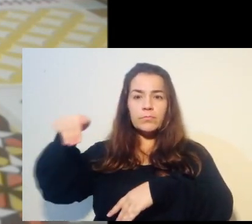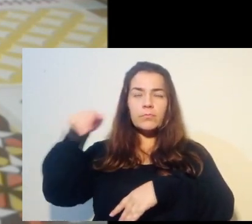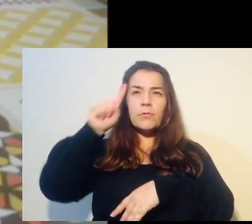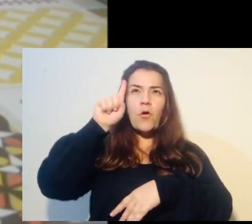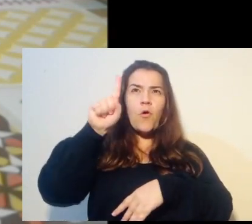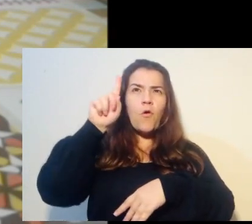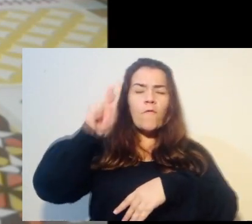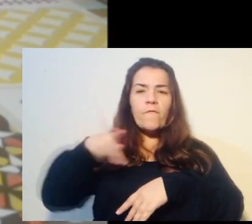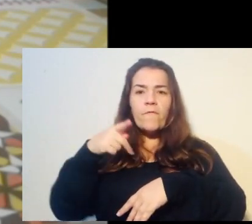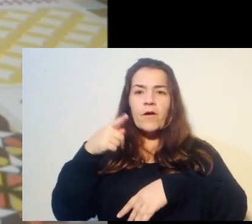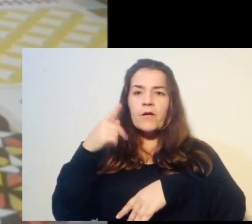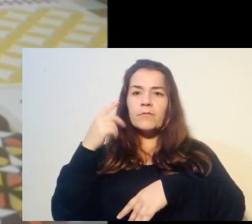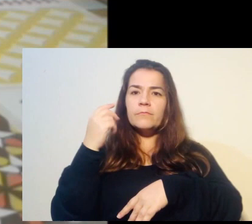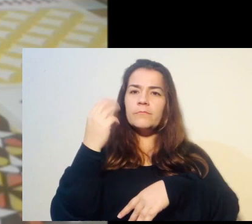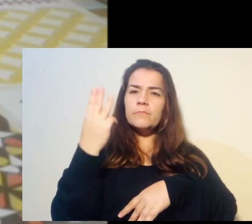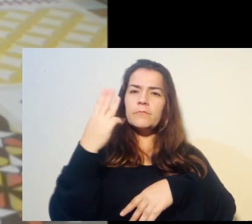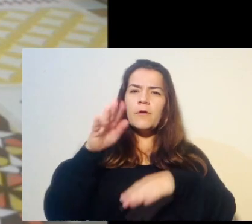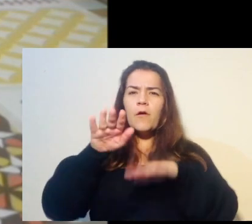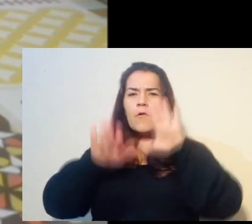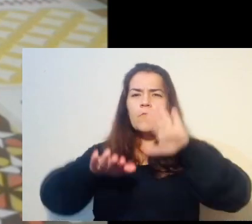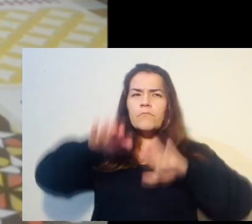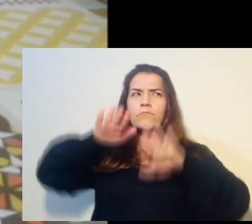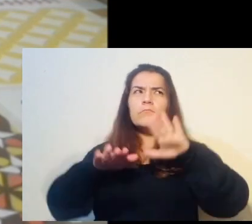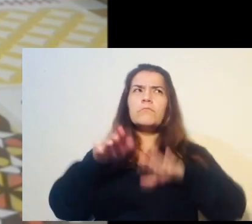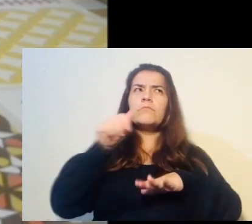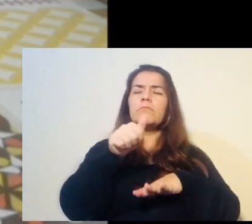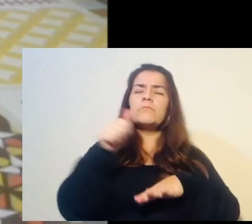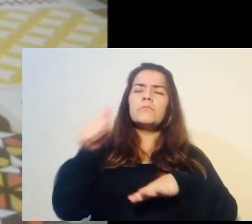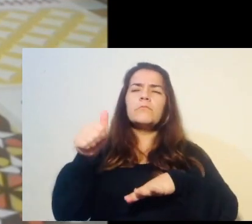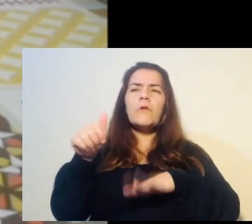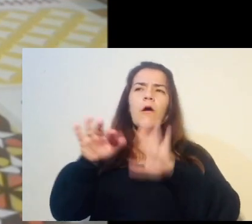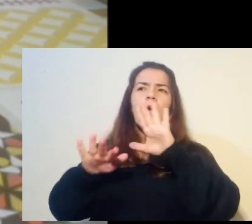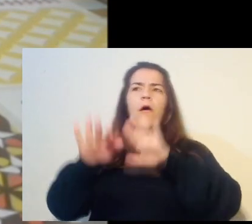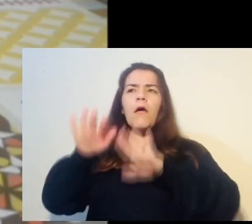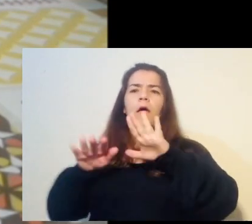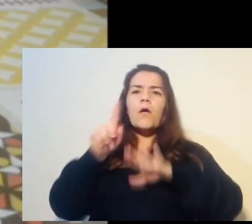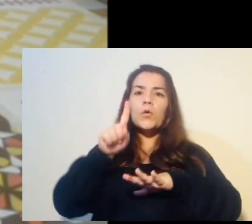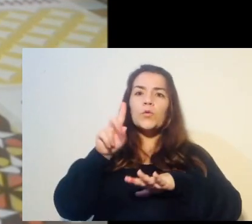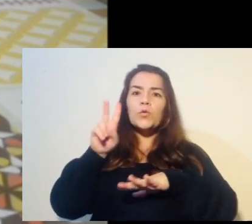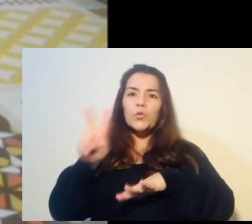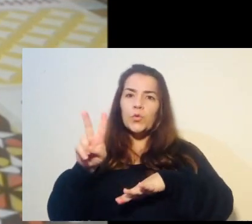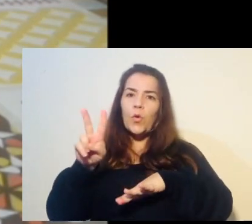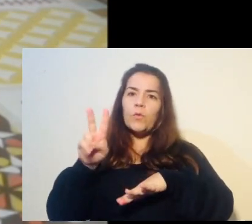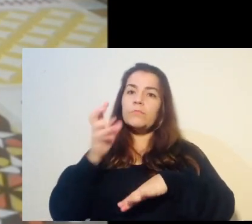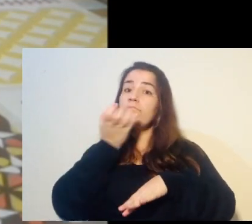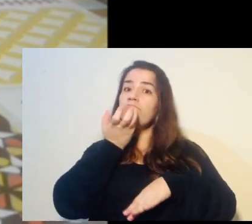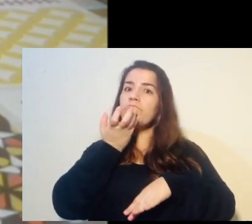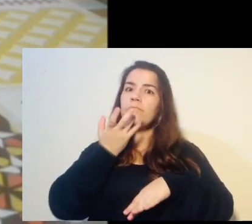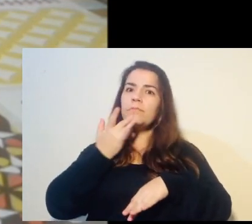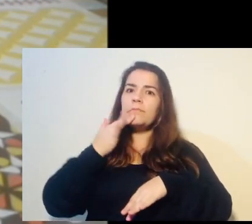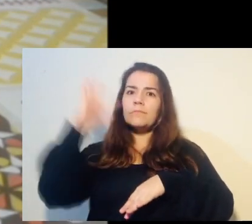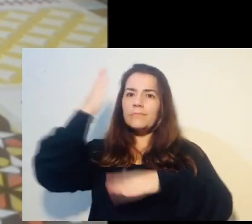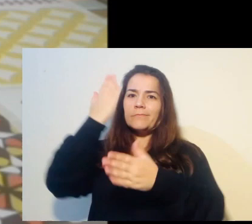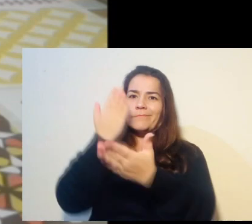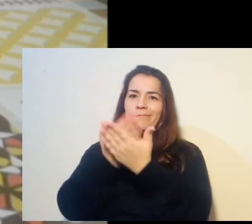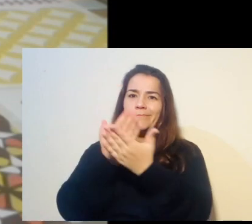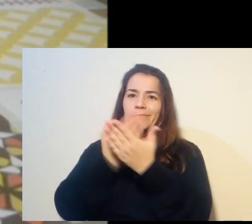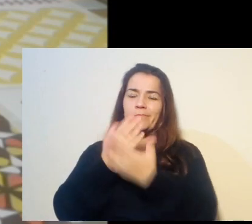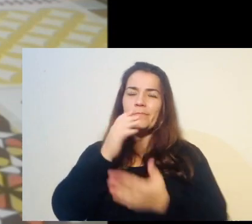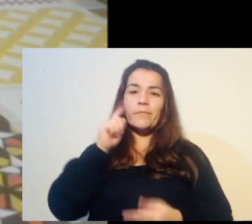Então o 0,3 a gente não tem certinho aqui, então você faz entre o 11 e o 12. Aí aqui